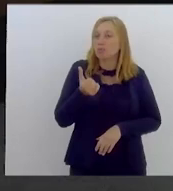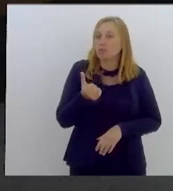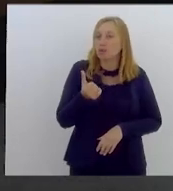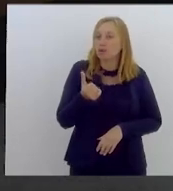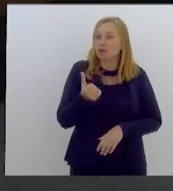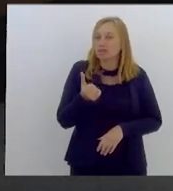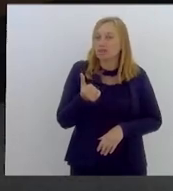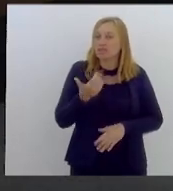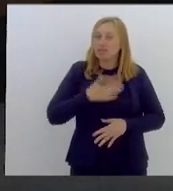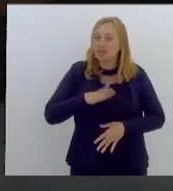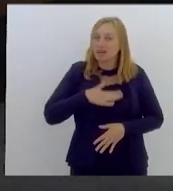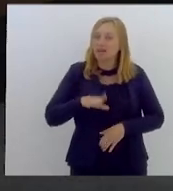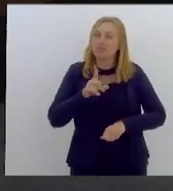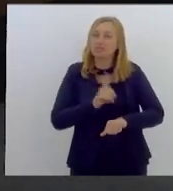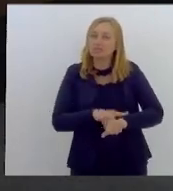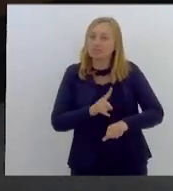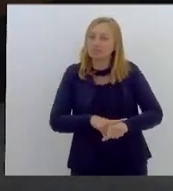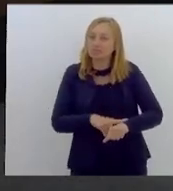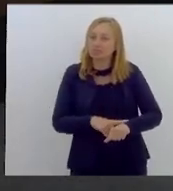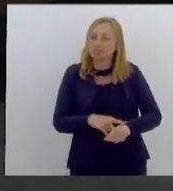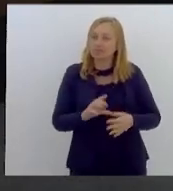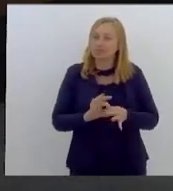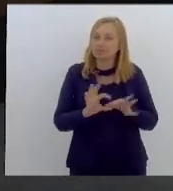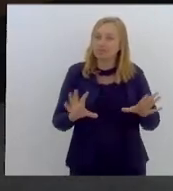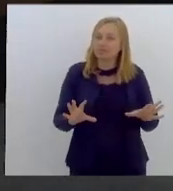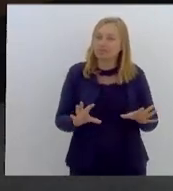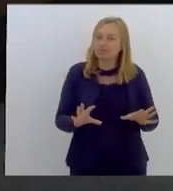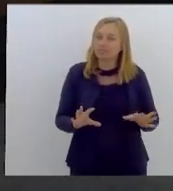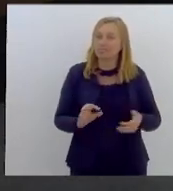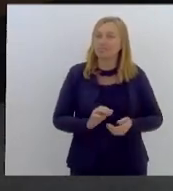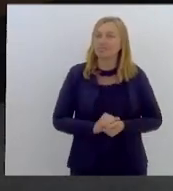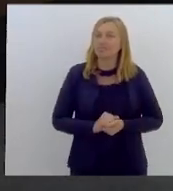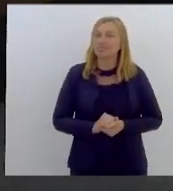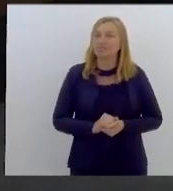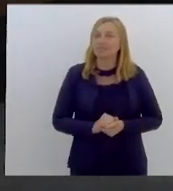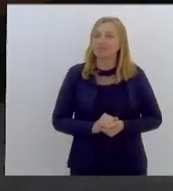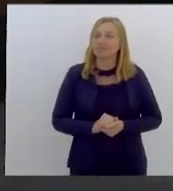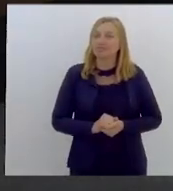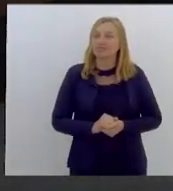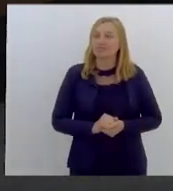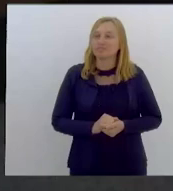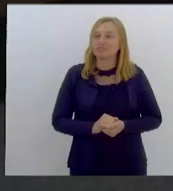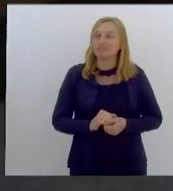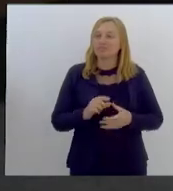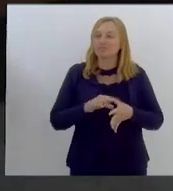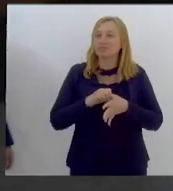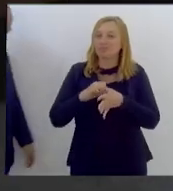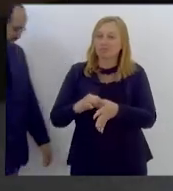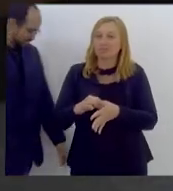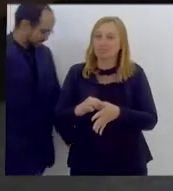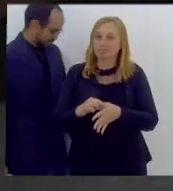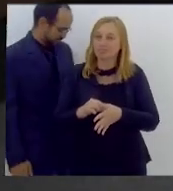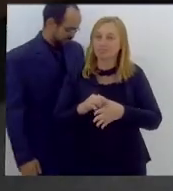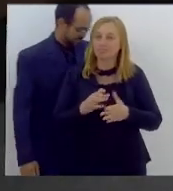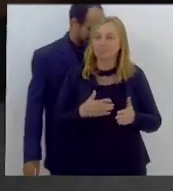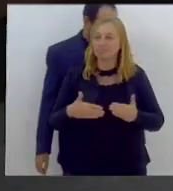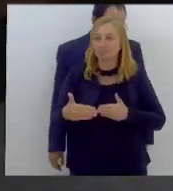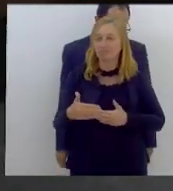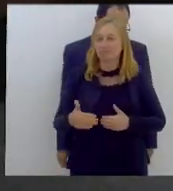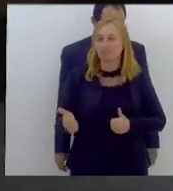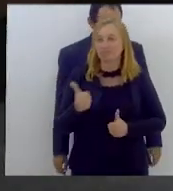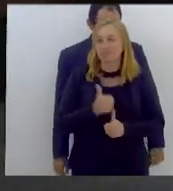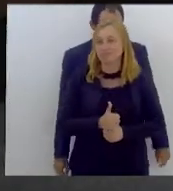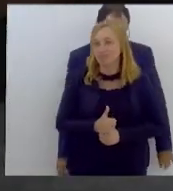de calma nesse momento e que a gente deixe as questões dos líderes que estão lá fora e não aqui